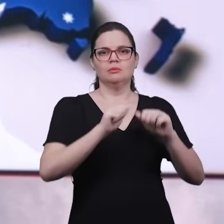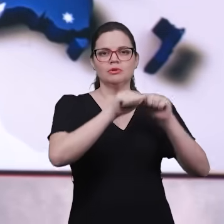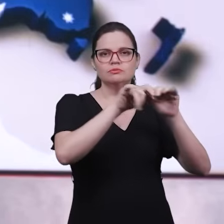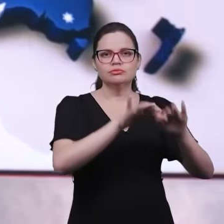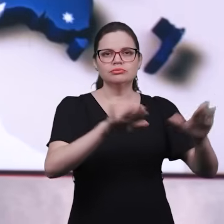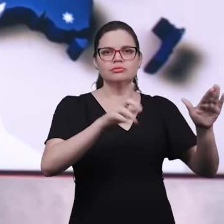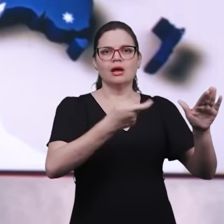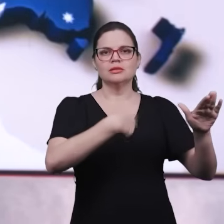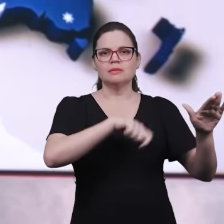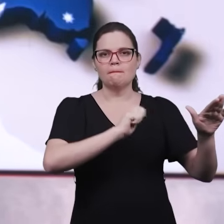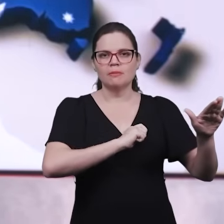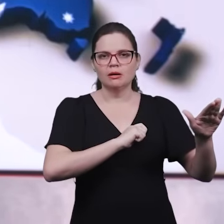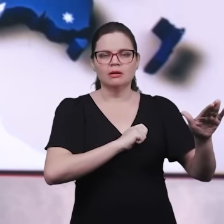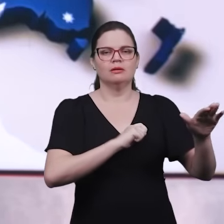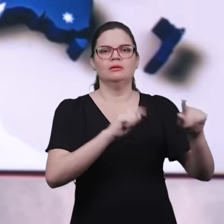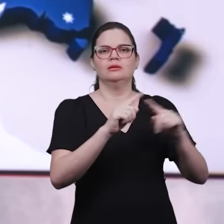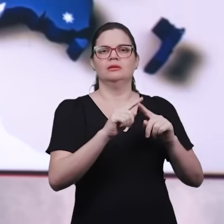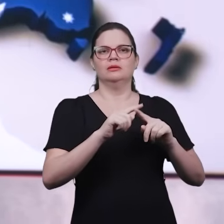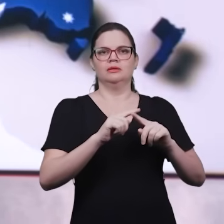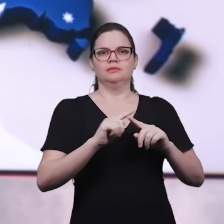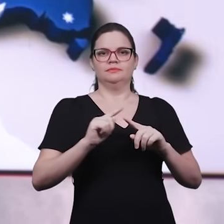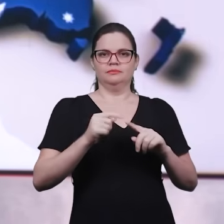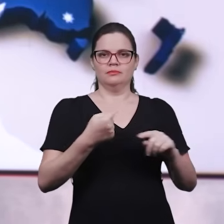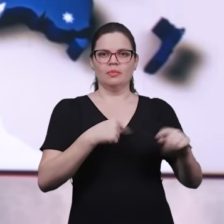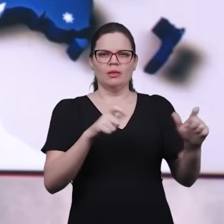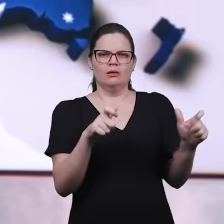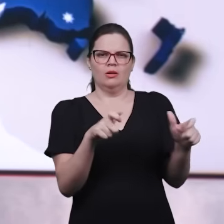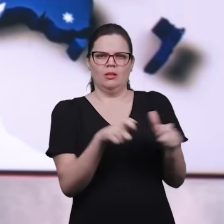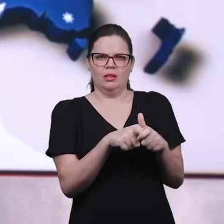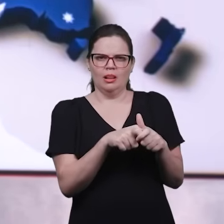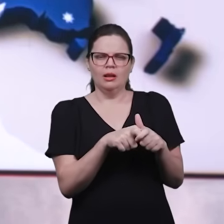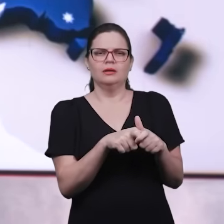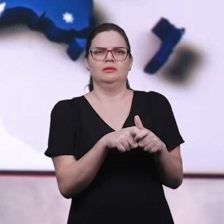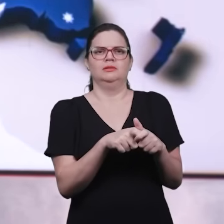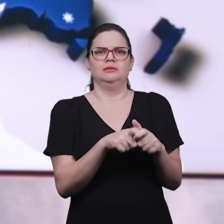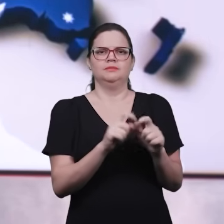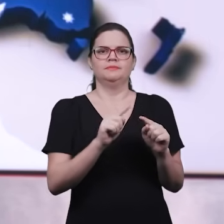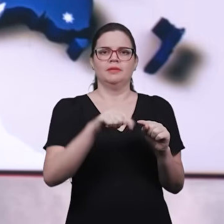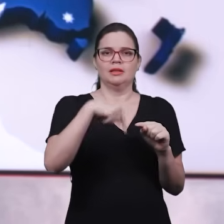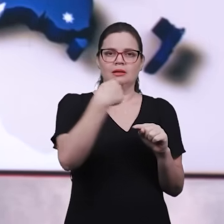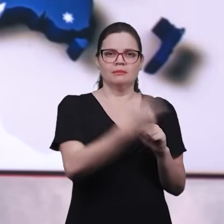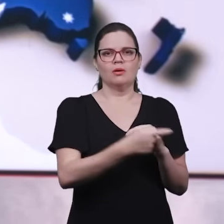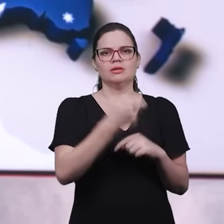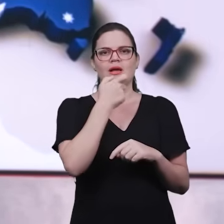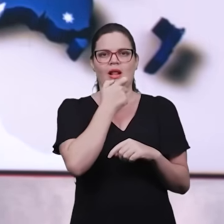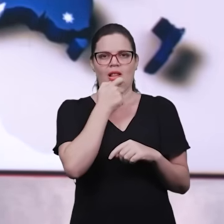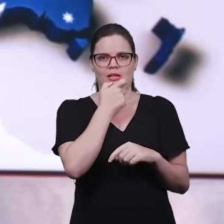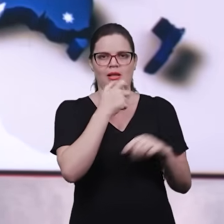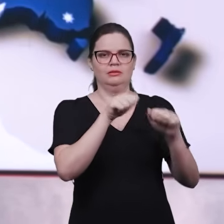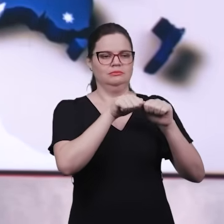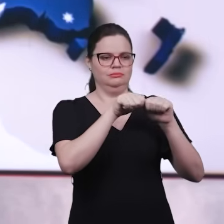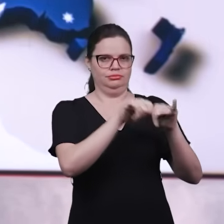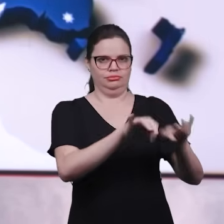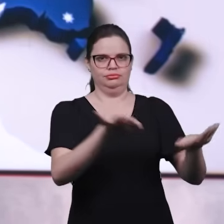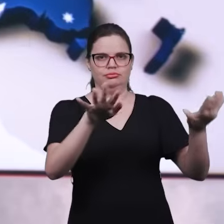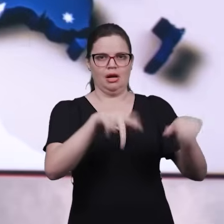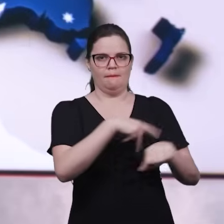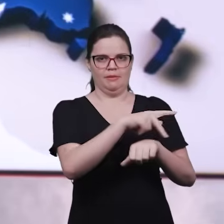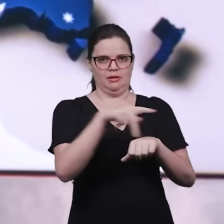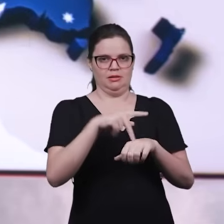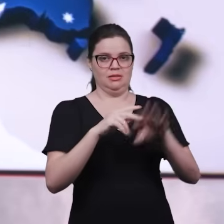início na Espanha, muito pequeno, e também na Inglaterra.